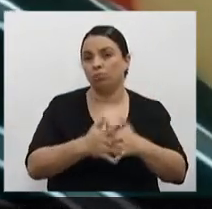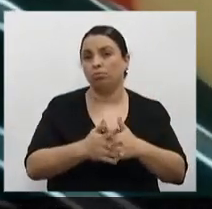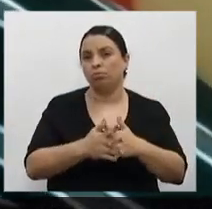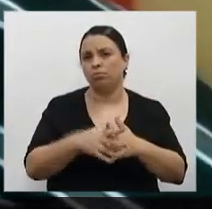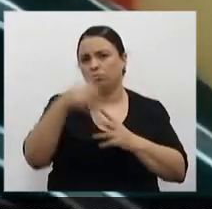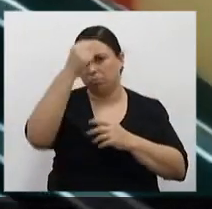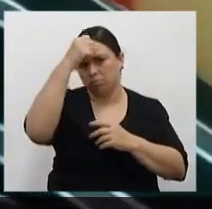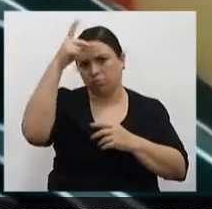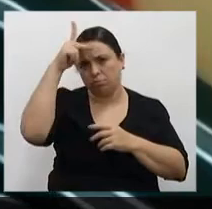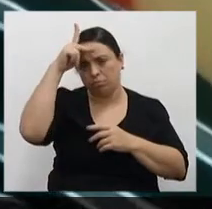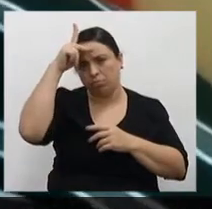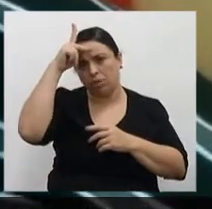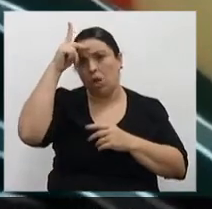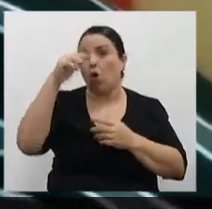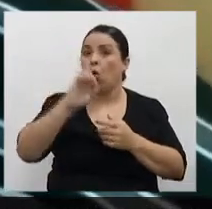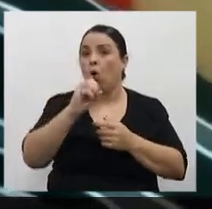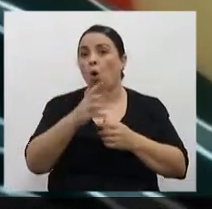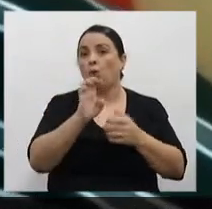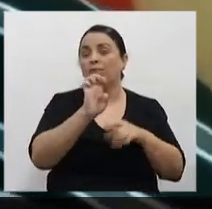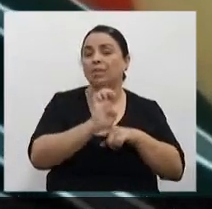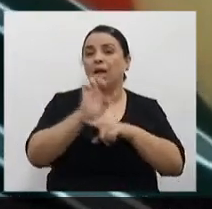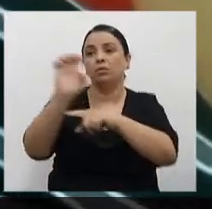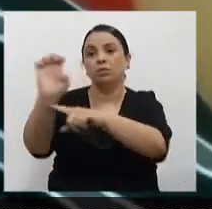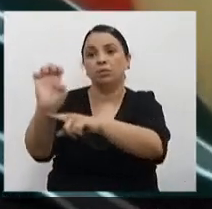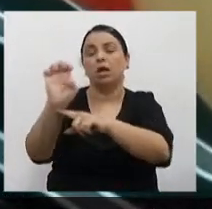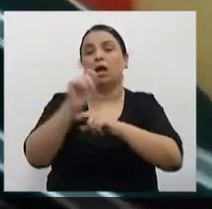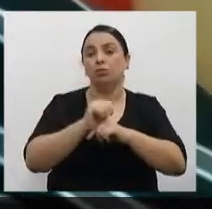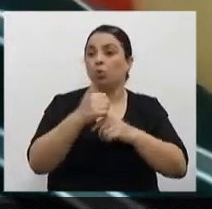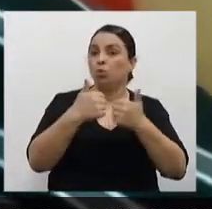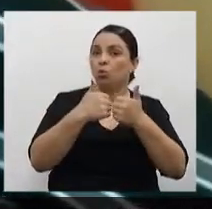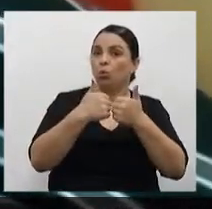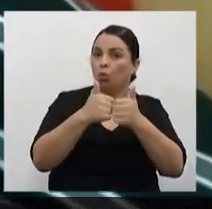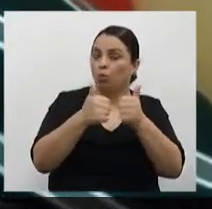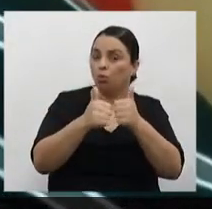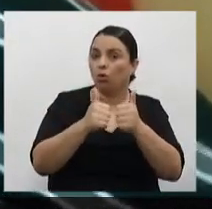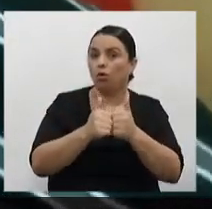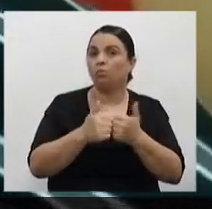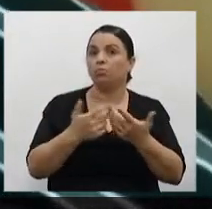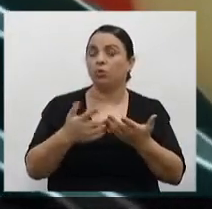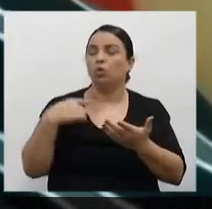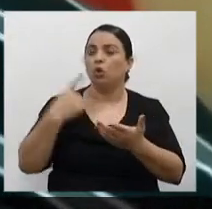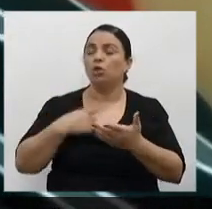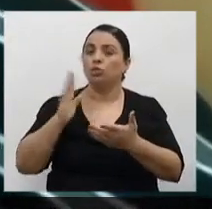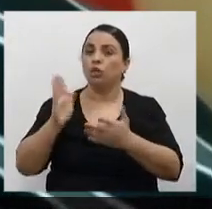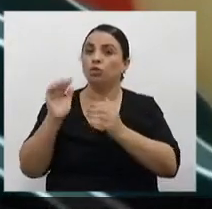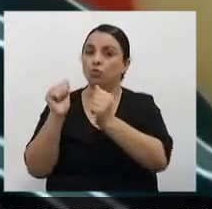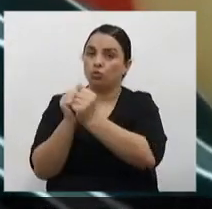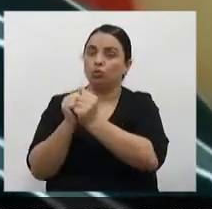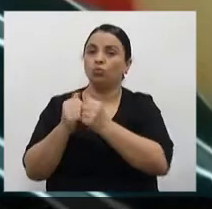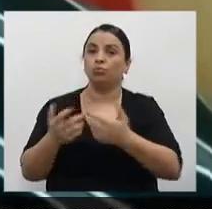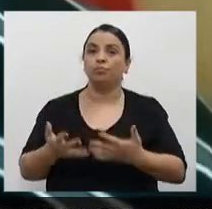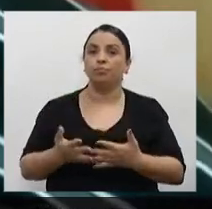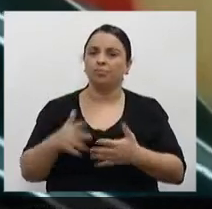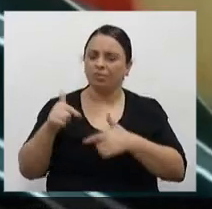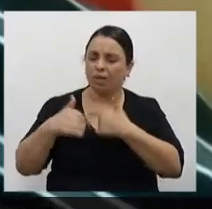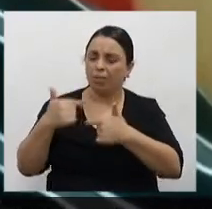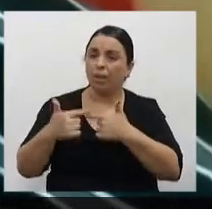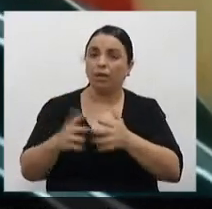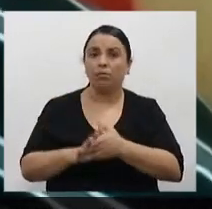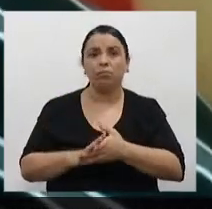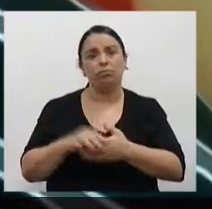batalha, porque houve uma regressão pelo governo federal. Então, eu gostaria de colocar aqui a todos,